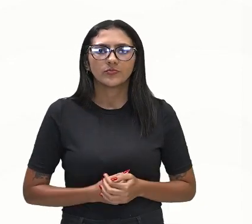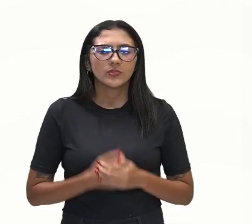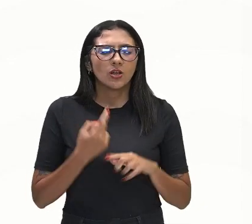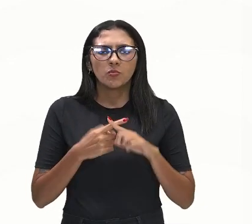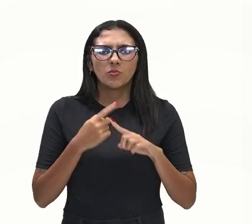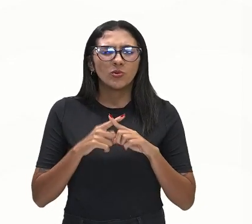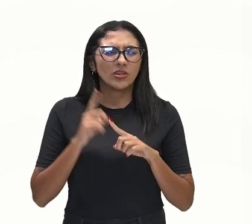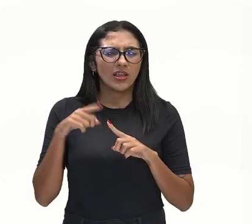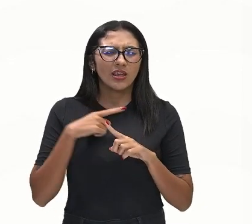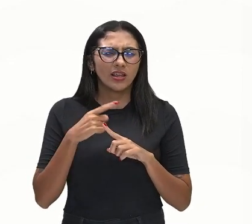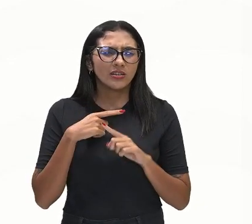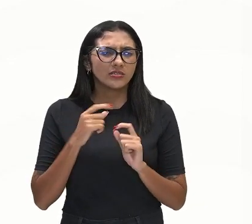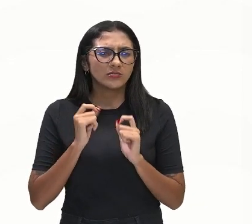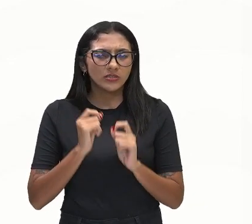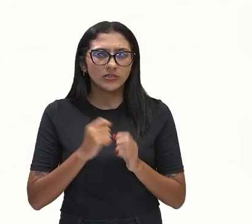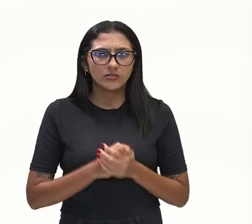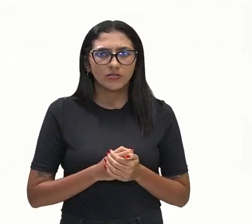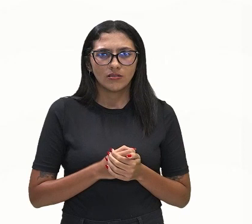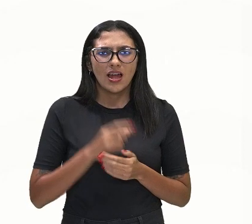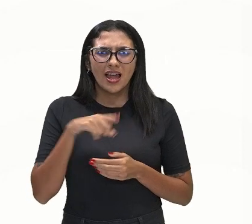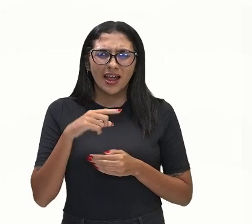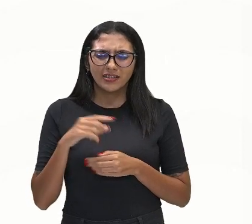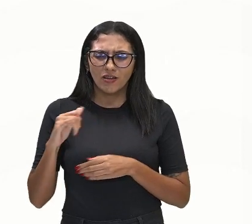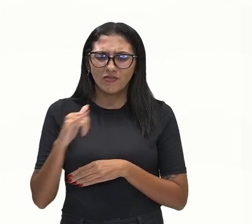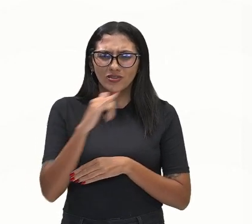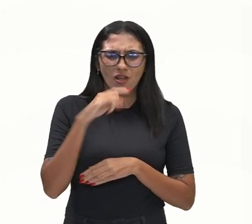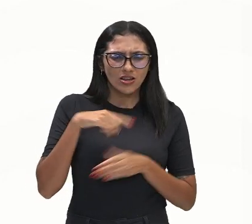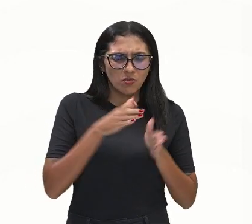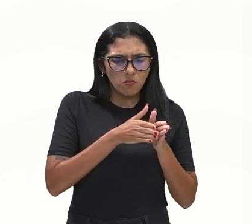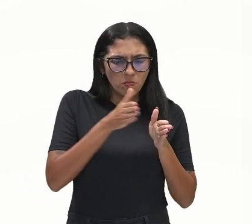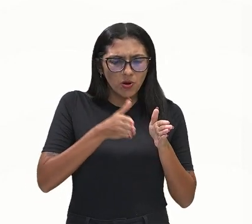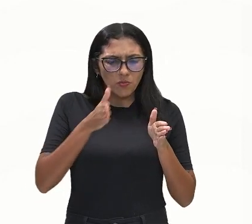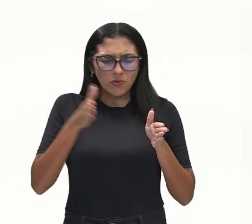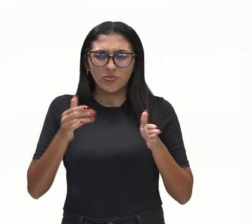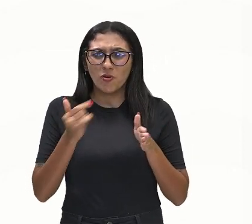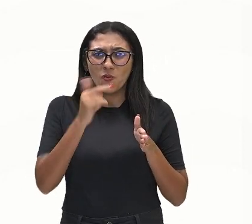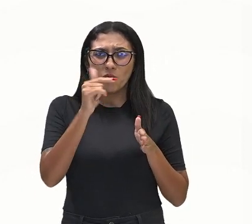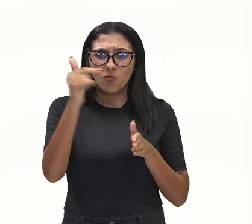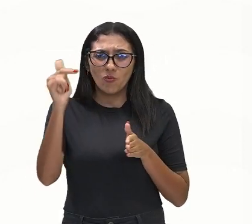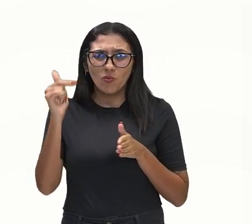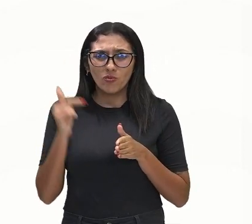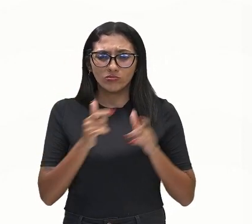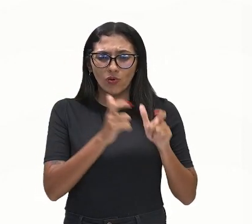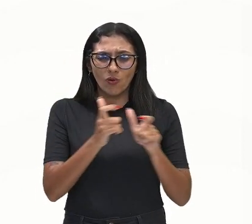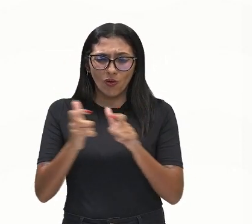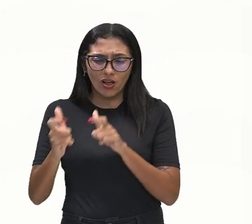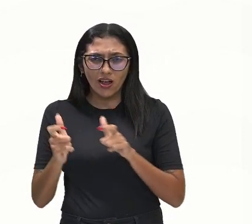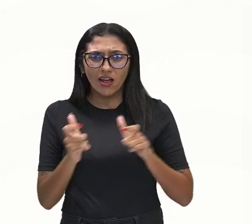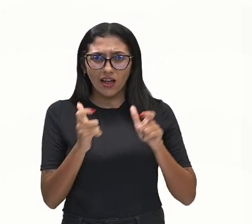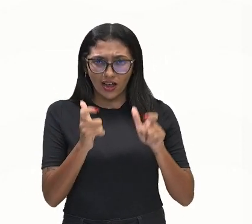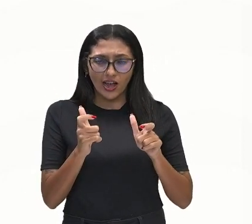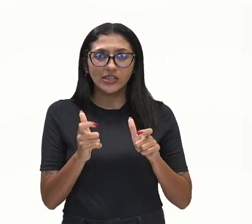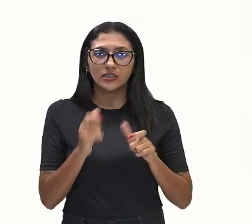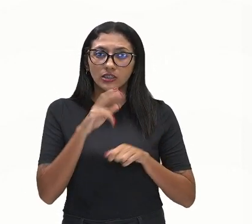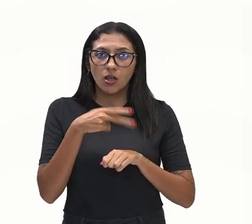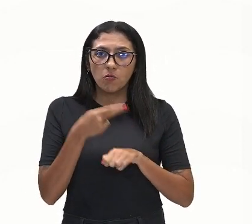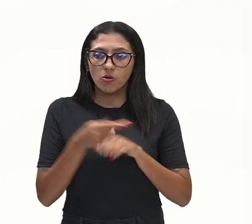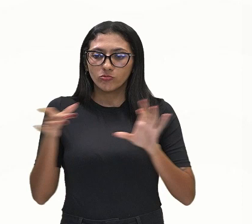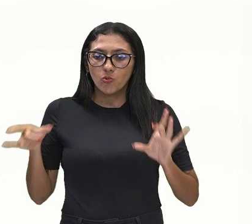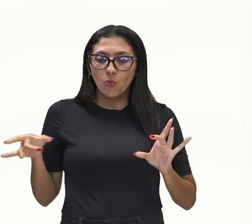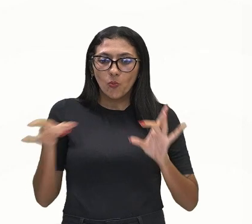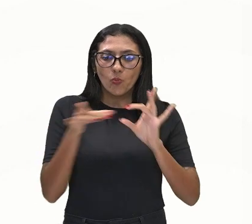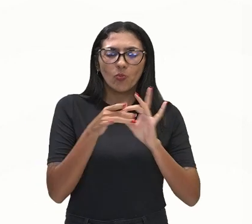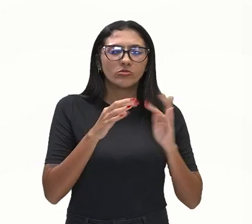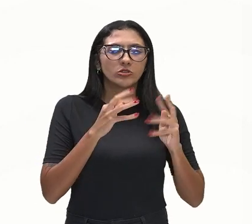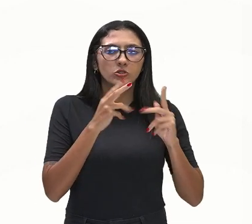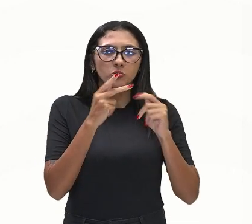vai ser feito cada pedacinho do avião em um país diferente até chegar em um local e que ele vai ser montado por inteiro. Então vários países